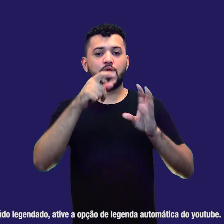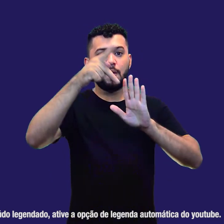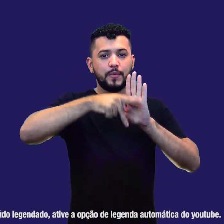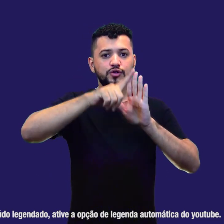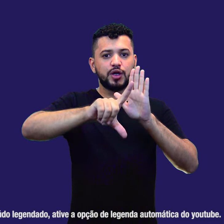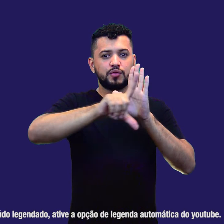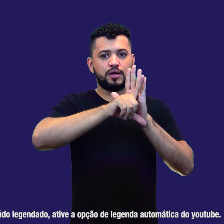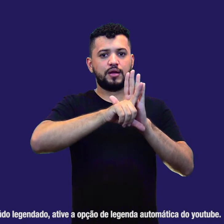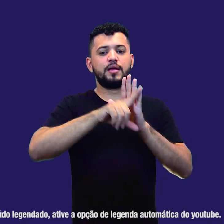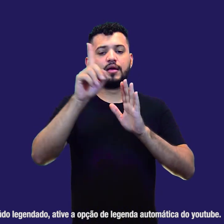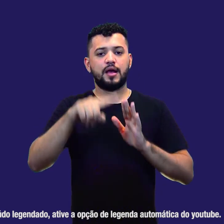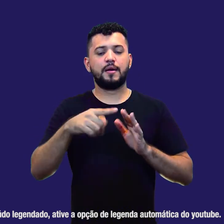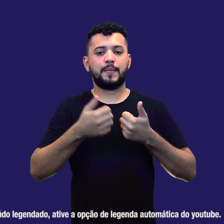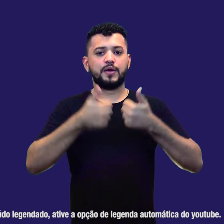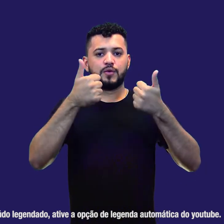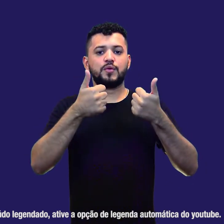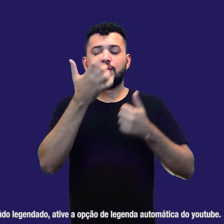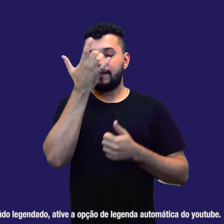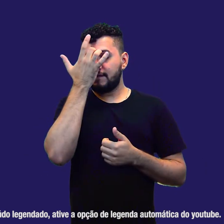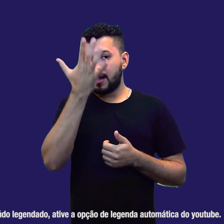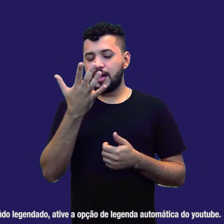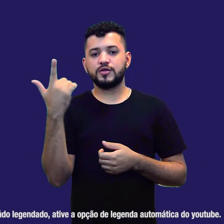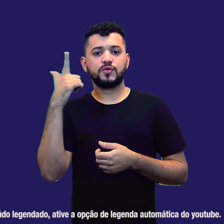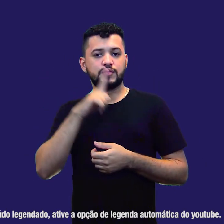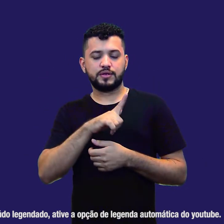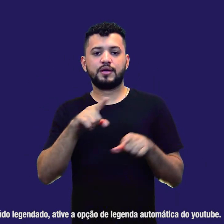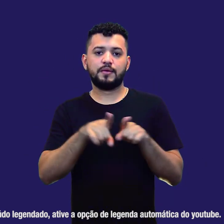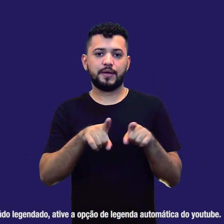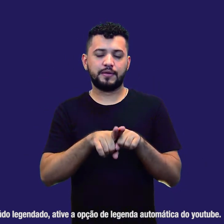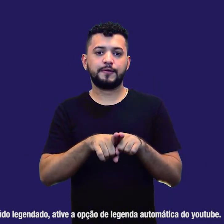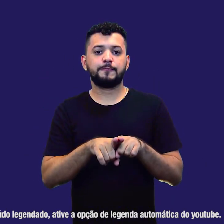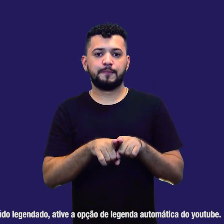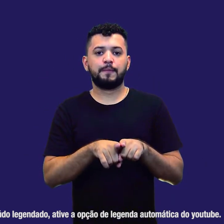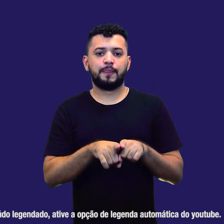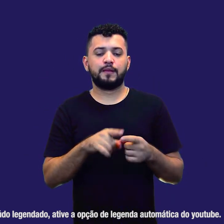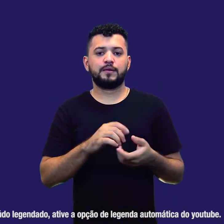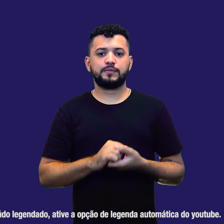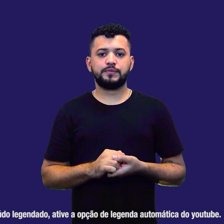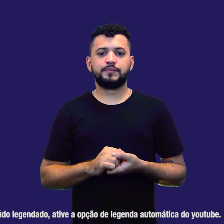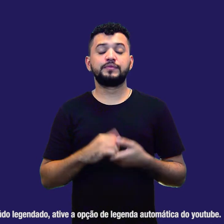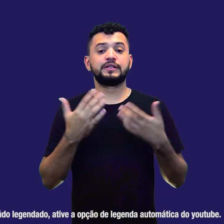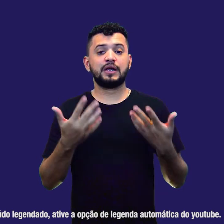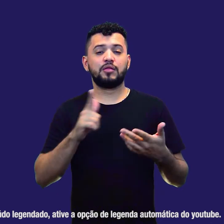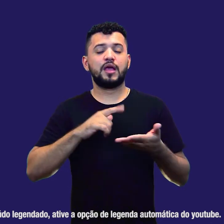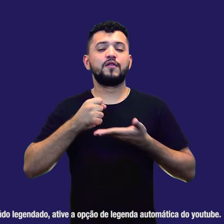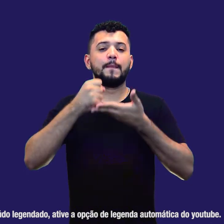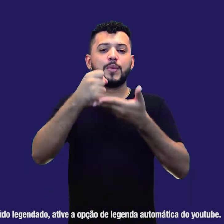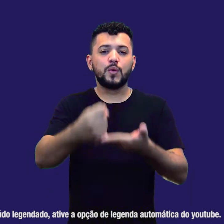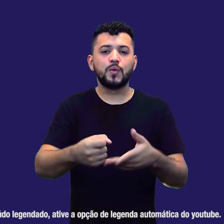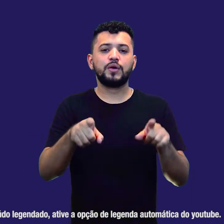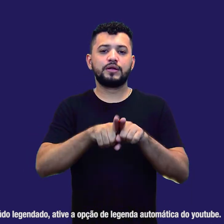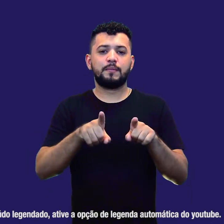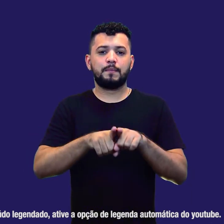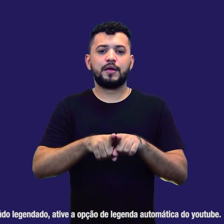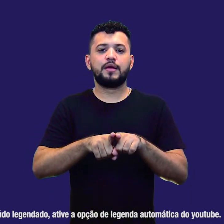muito mais fácil conseguir isso, e a gente teve o apoio de uma grande jornalista aí